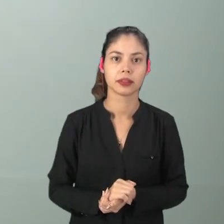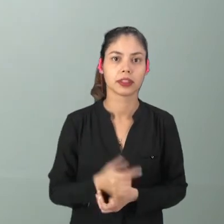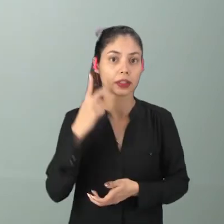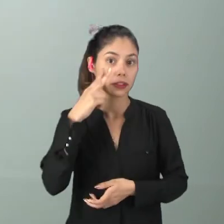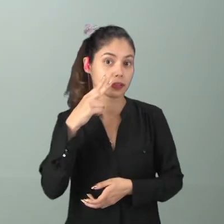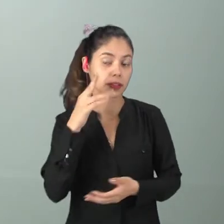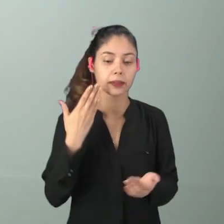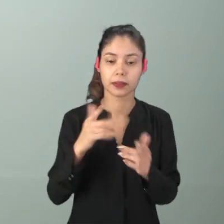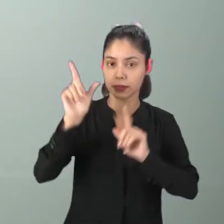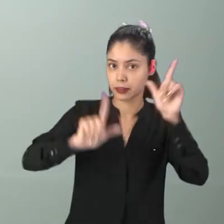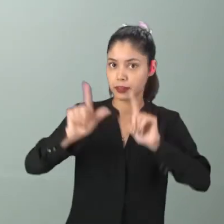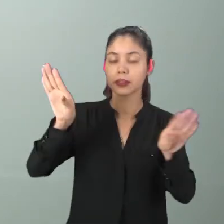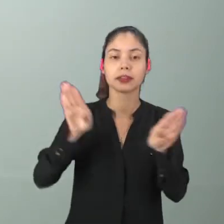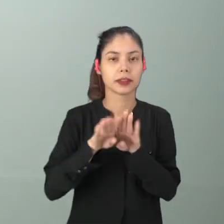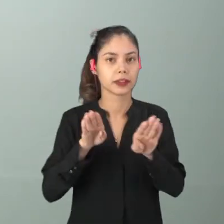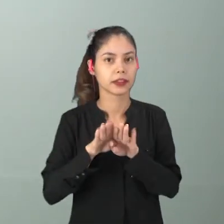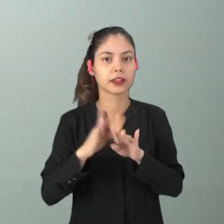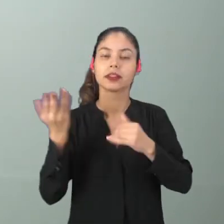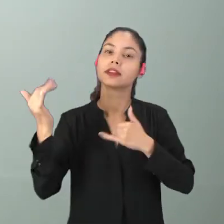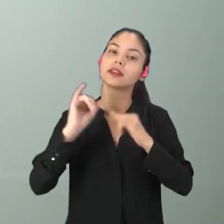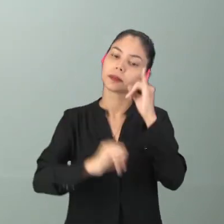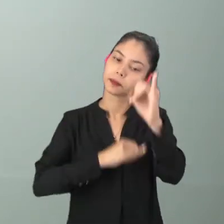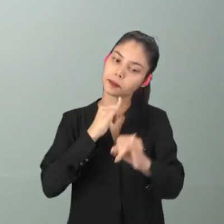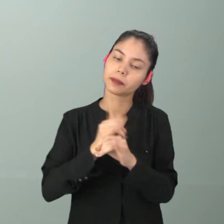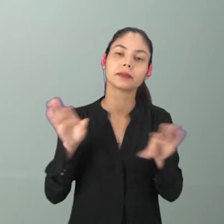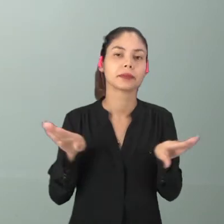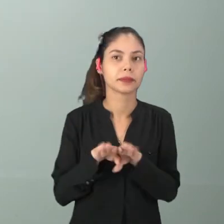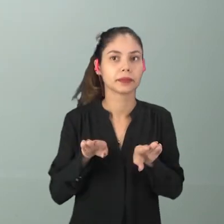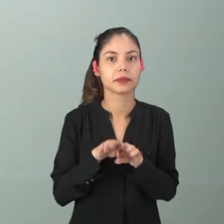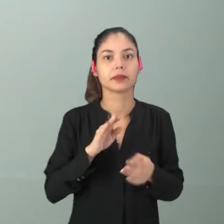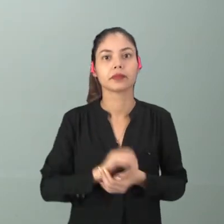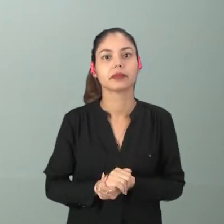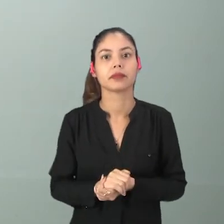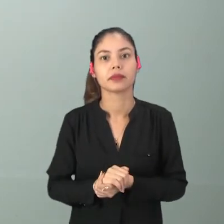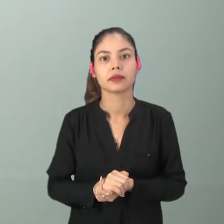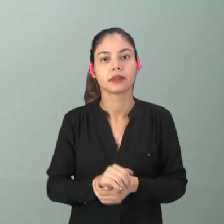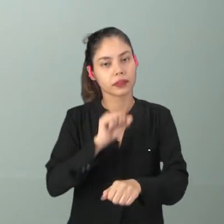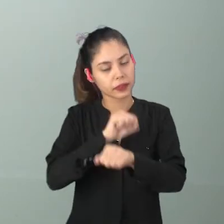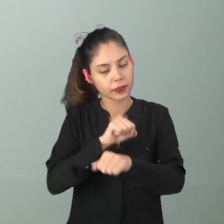está vendo na TV e também para quem está vendo na internet, tá bom? Eu